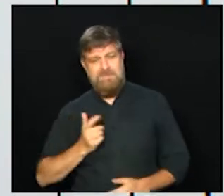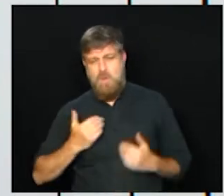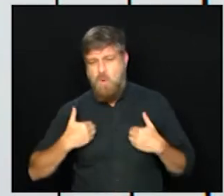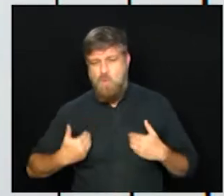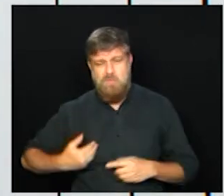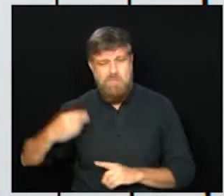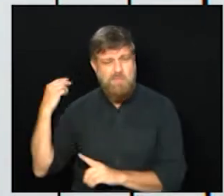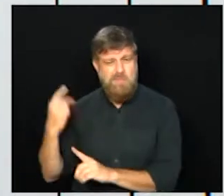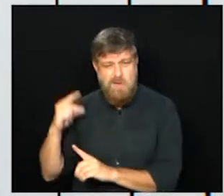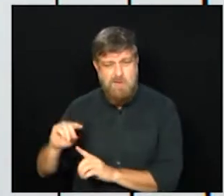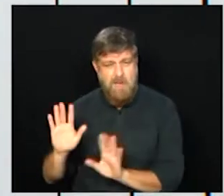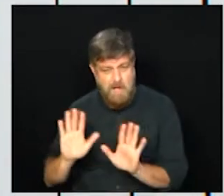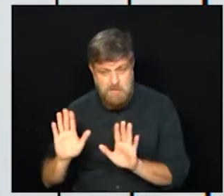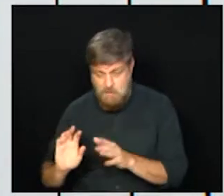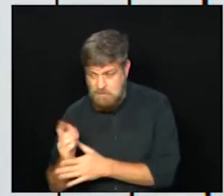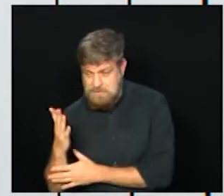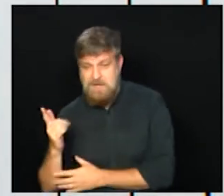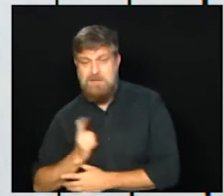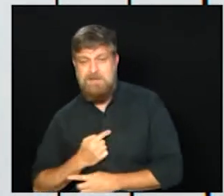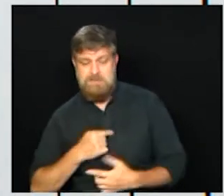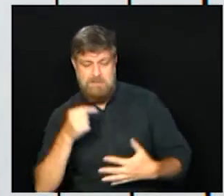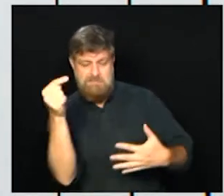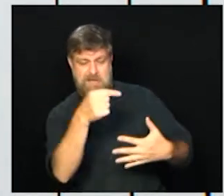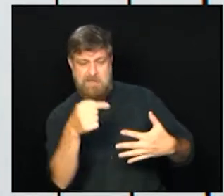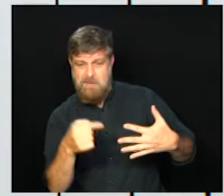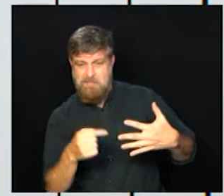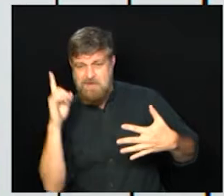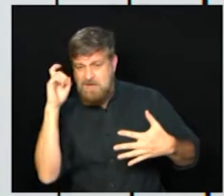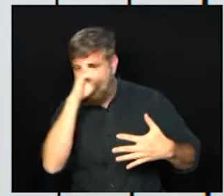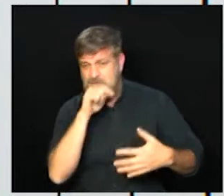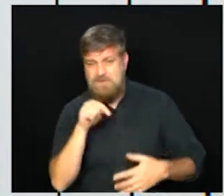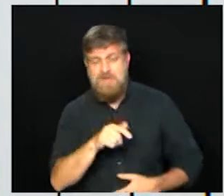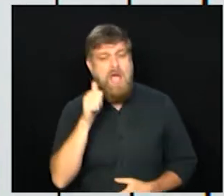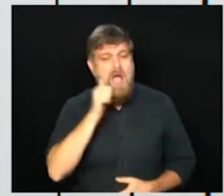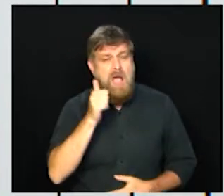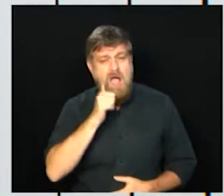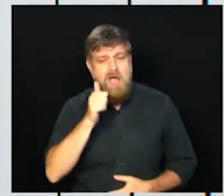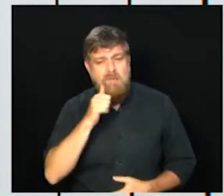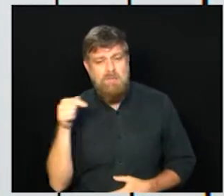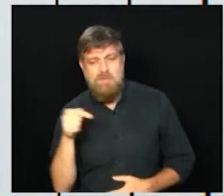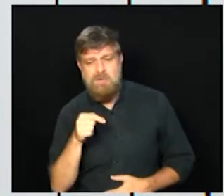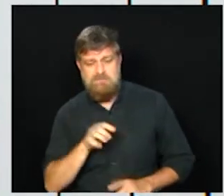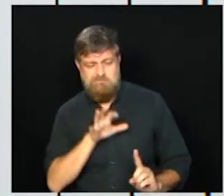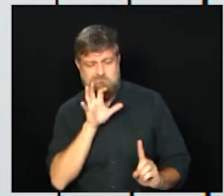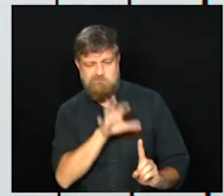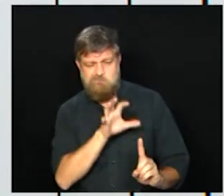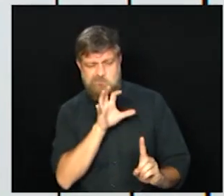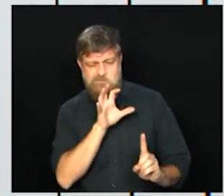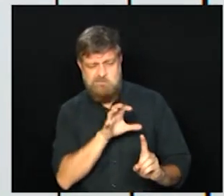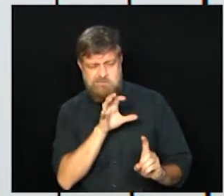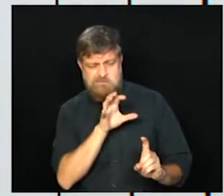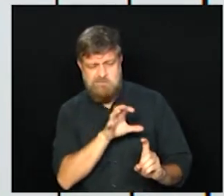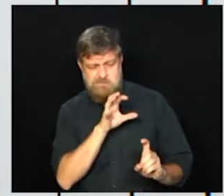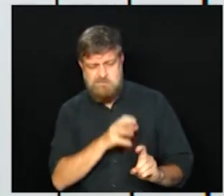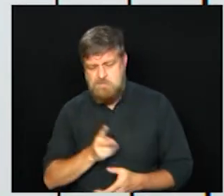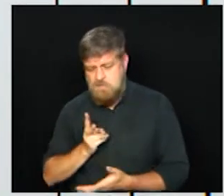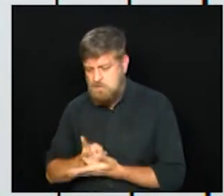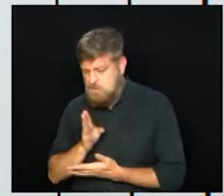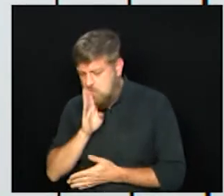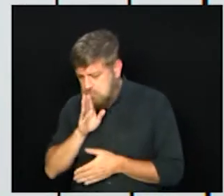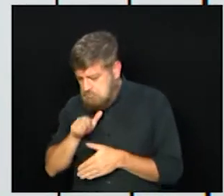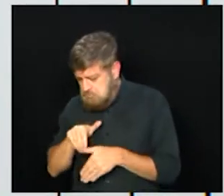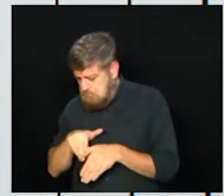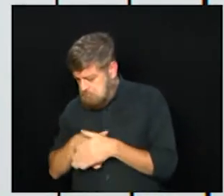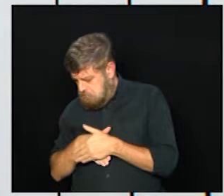não acontece, mas todos os outros acabam dificultando com que essa mulher consiga sair daquela situação de